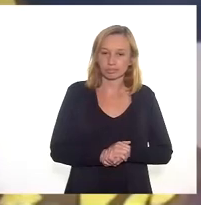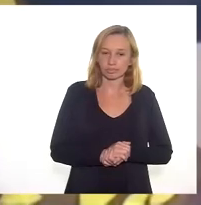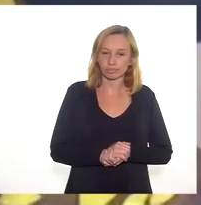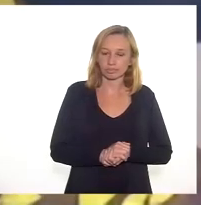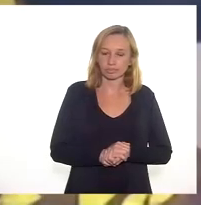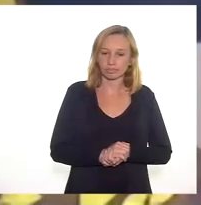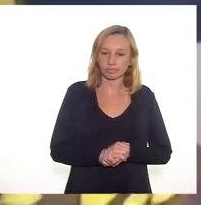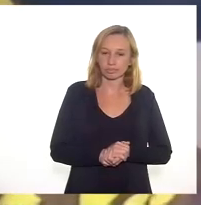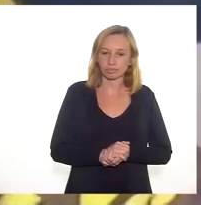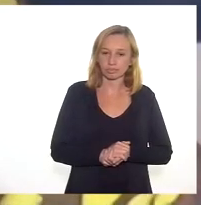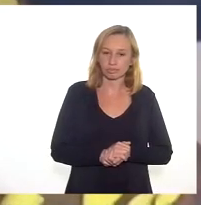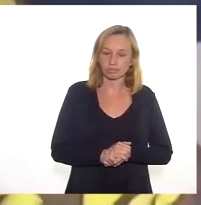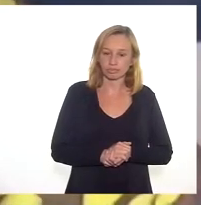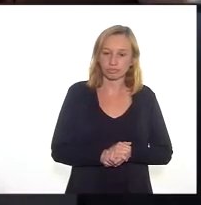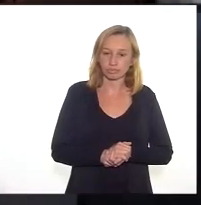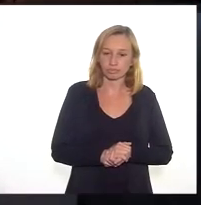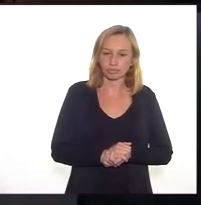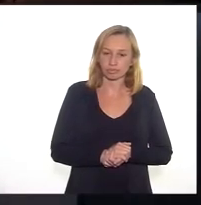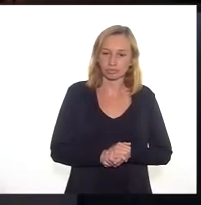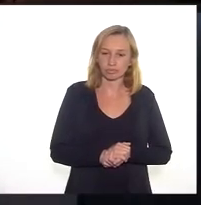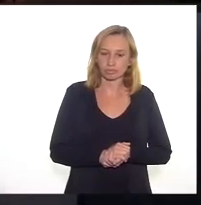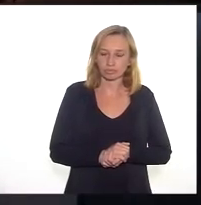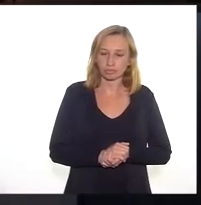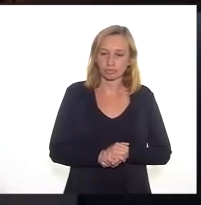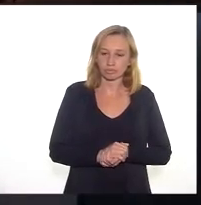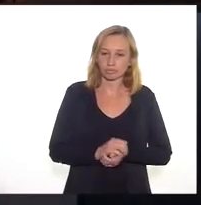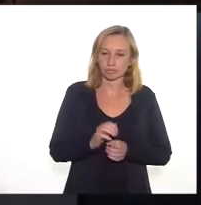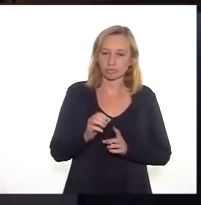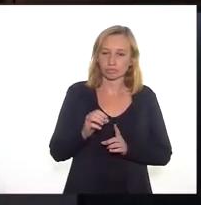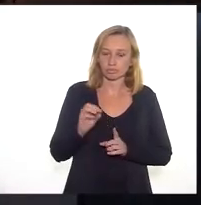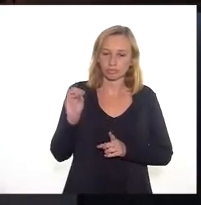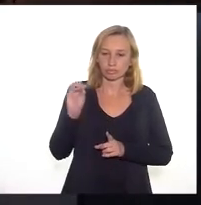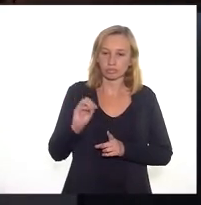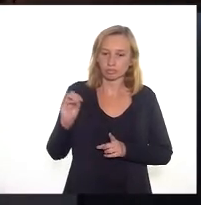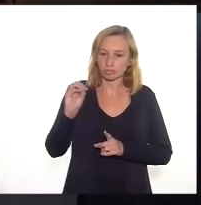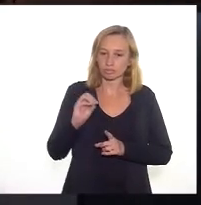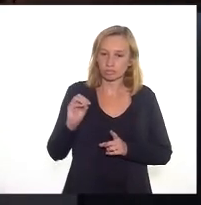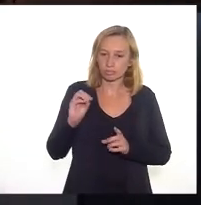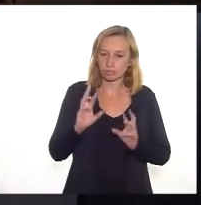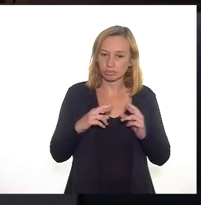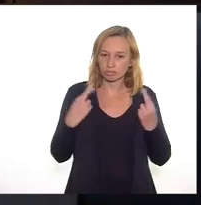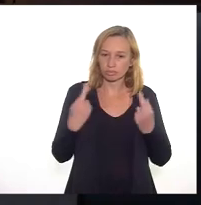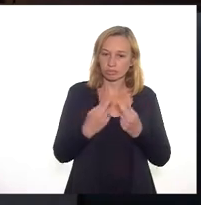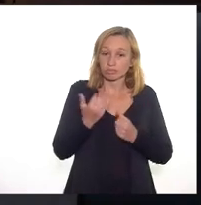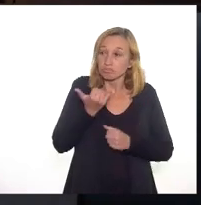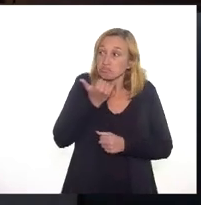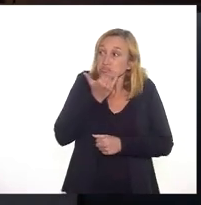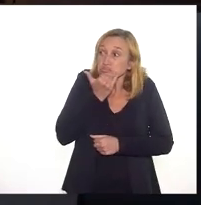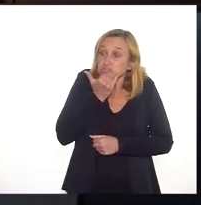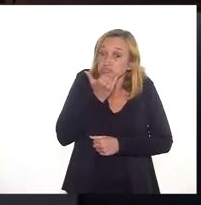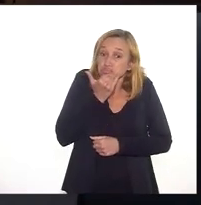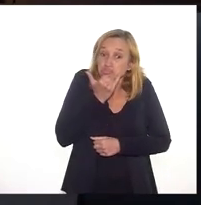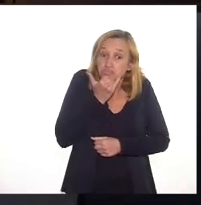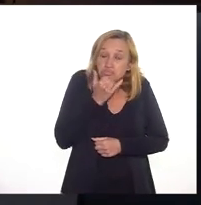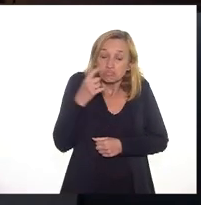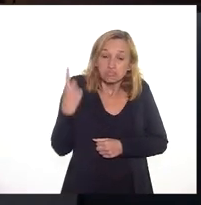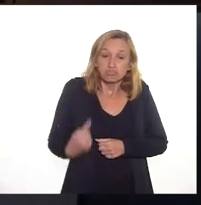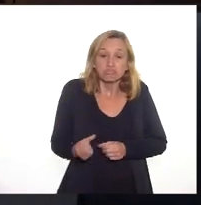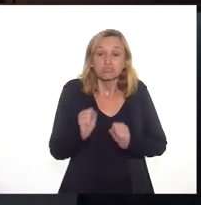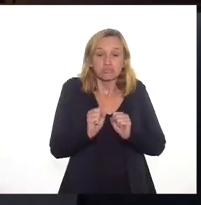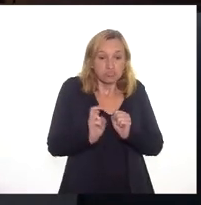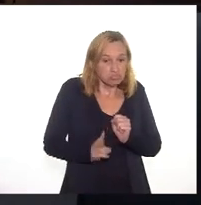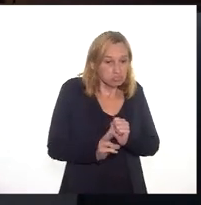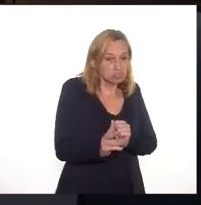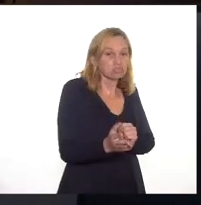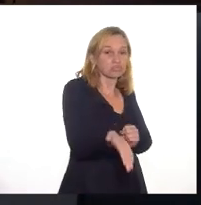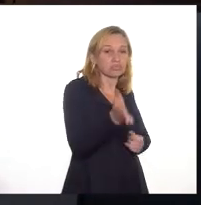gente tenha... As reuniões da Expo é outubro. Ela pediu para setembro? Perdão, Dani. Pode continuar,